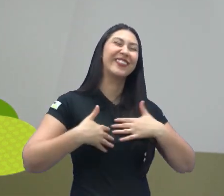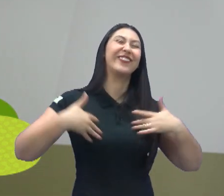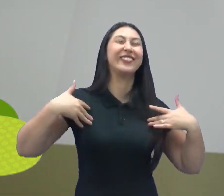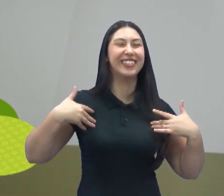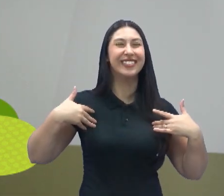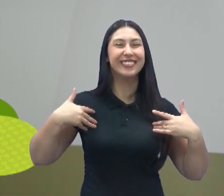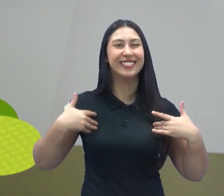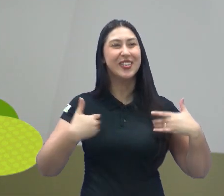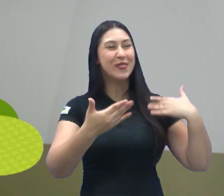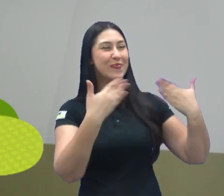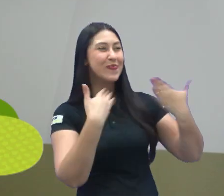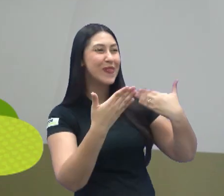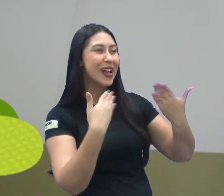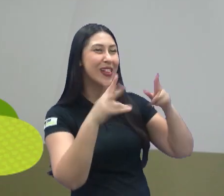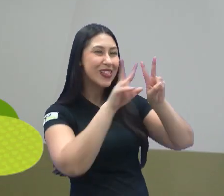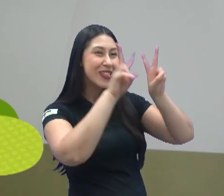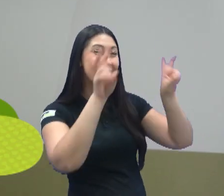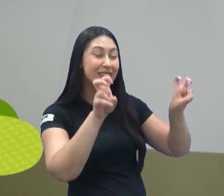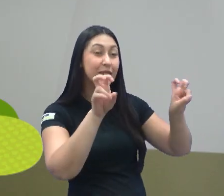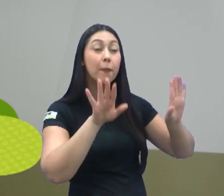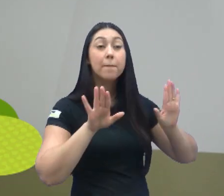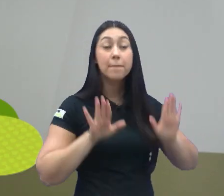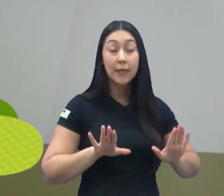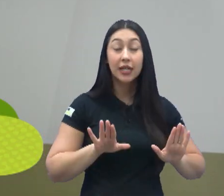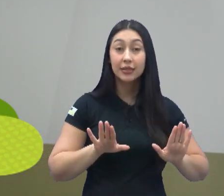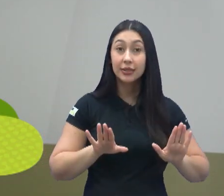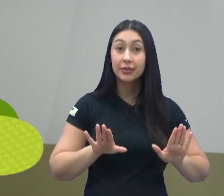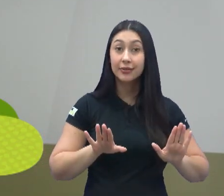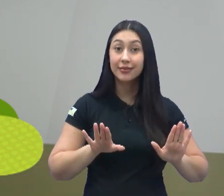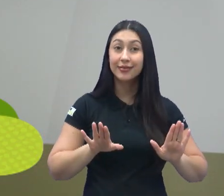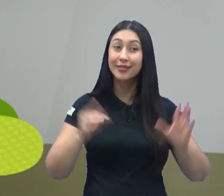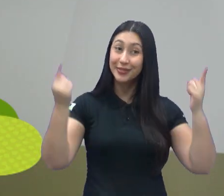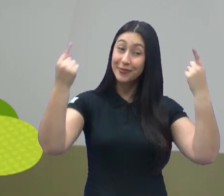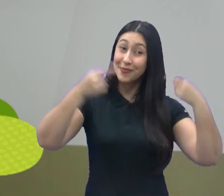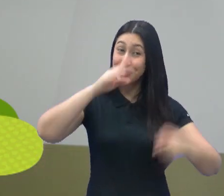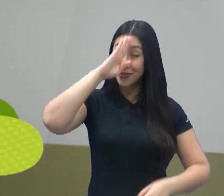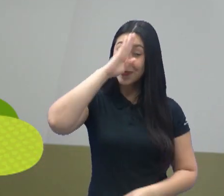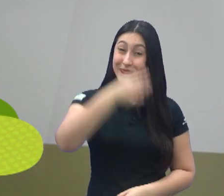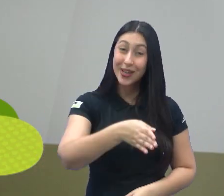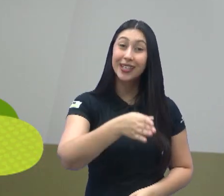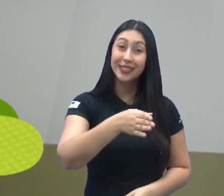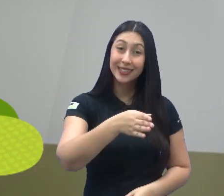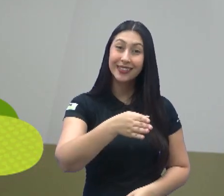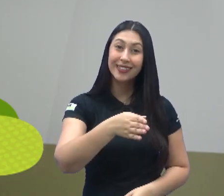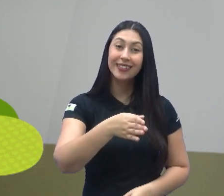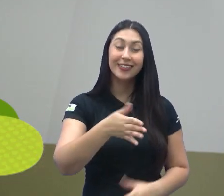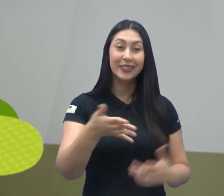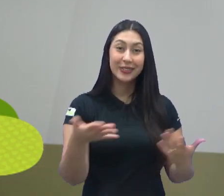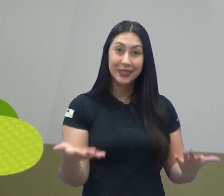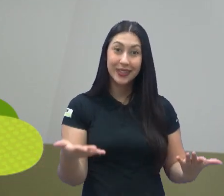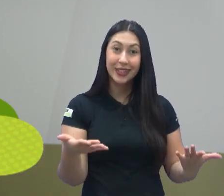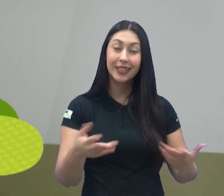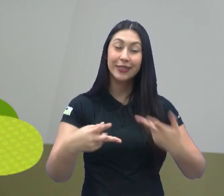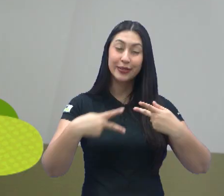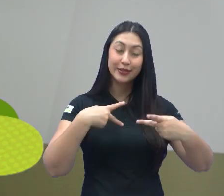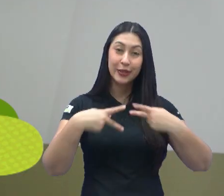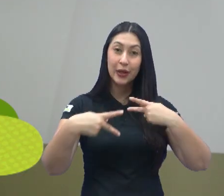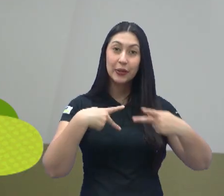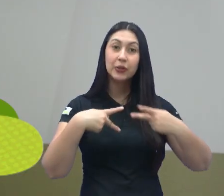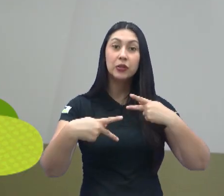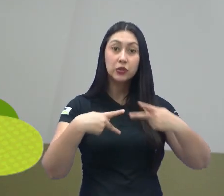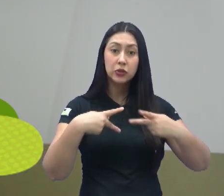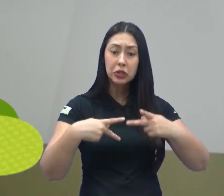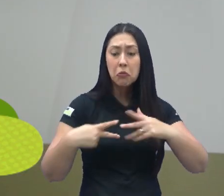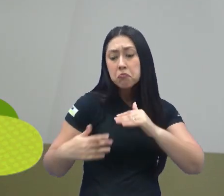estar falando sobre este assunto aqui, mas acho que é um confronto direto na tabela, sem dúvidas nenhuma. São José, ele vem